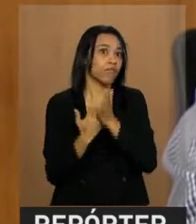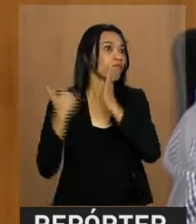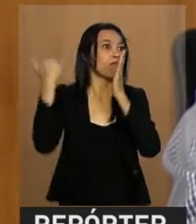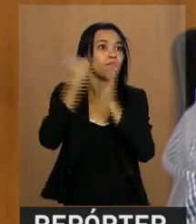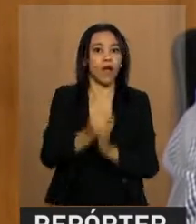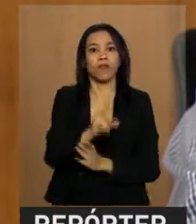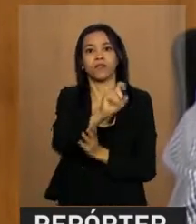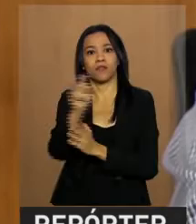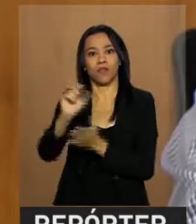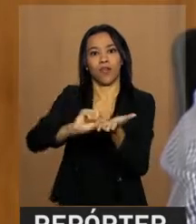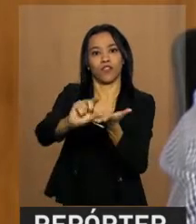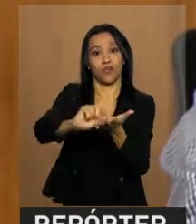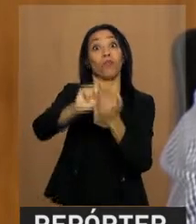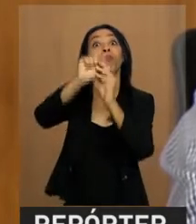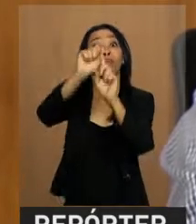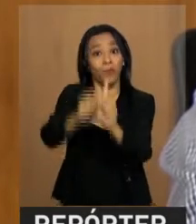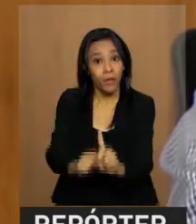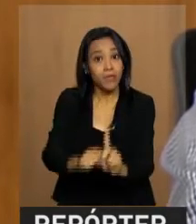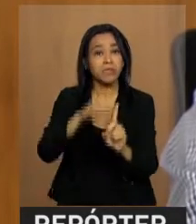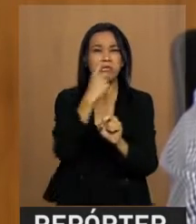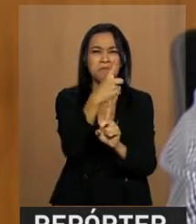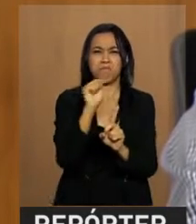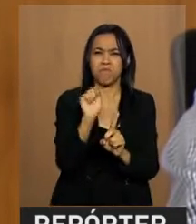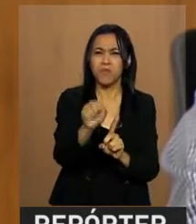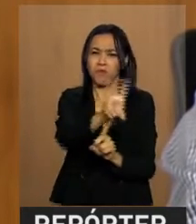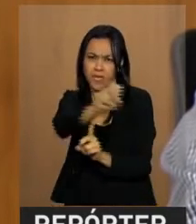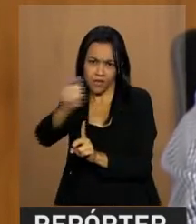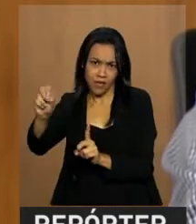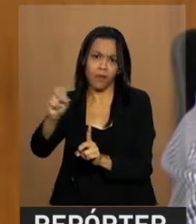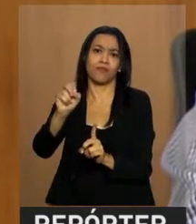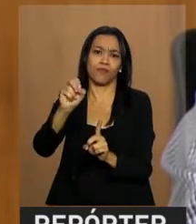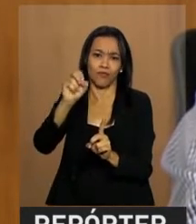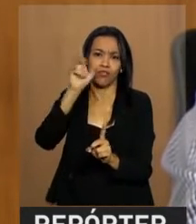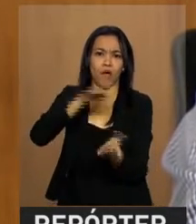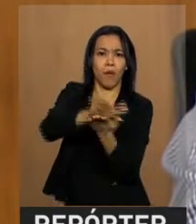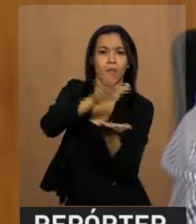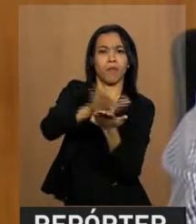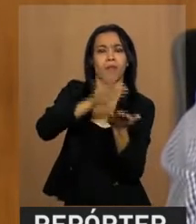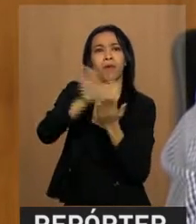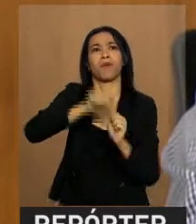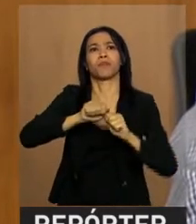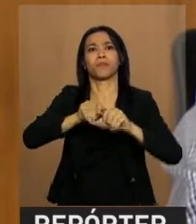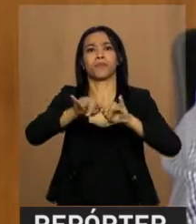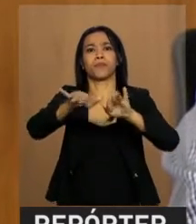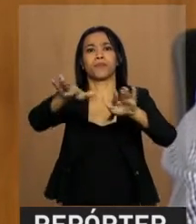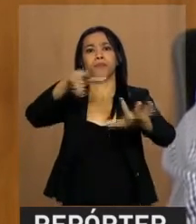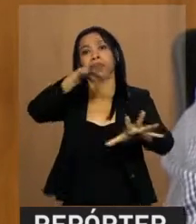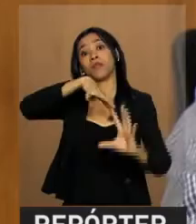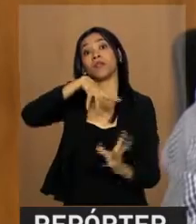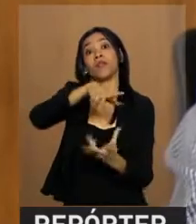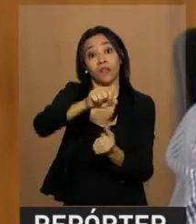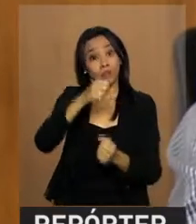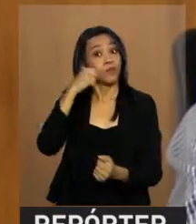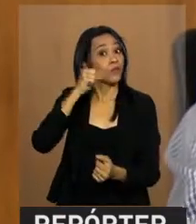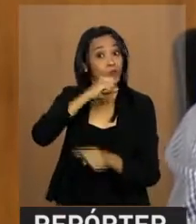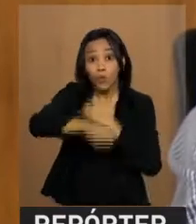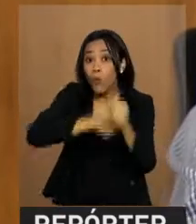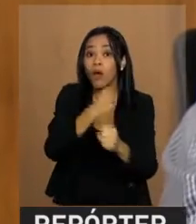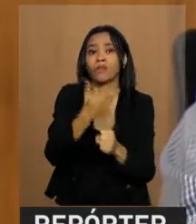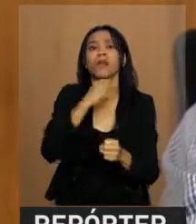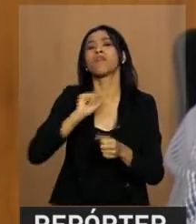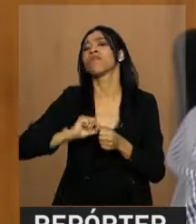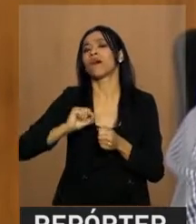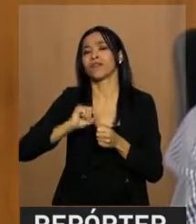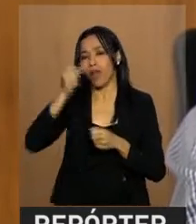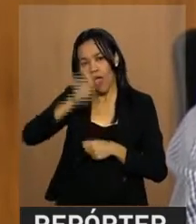por mês nós temos um rol de mil e 500 artigos científicos publicados em nível internacional todo ano na unb isso é quem é que faz o trabalho